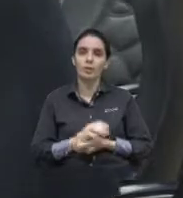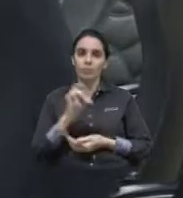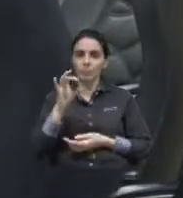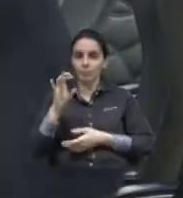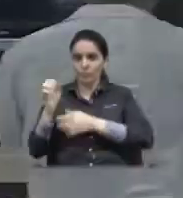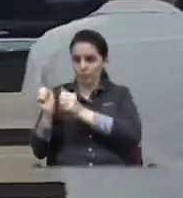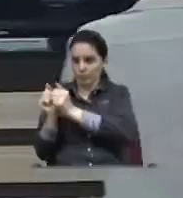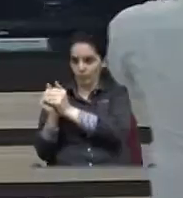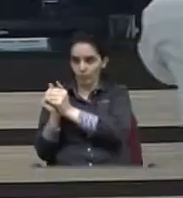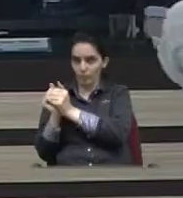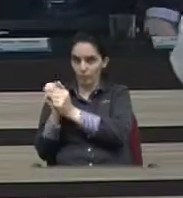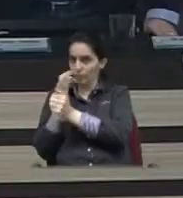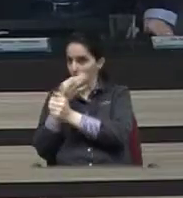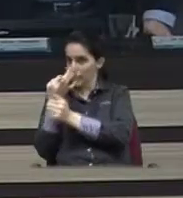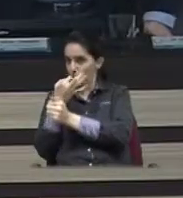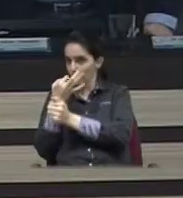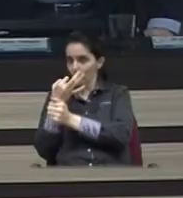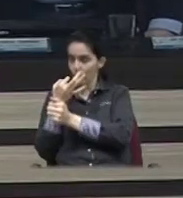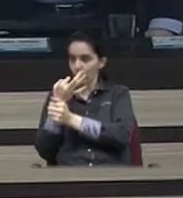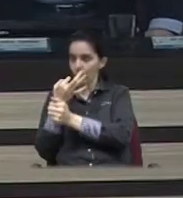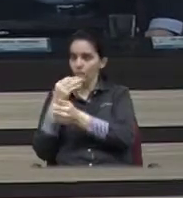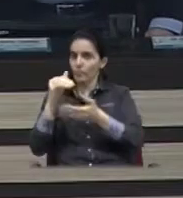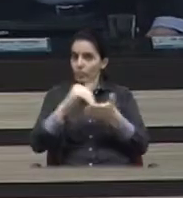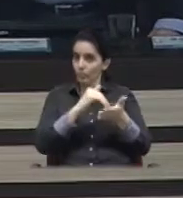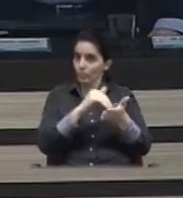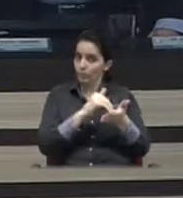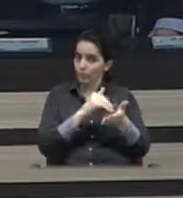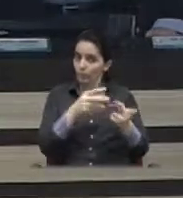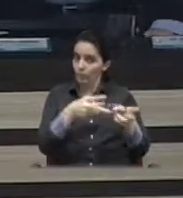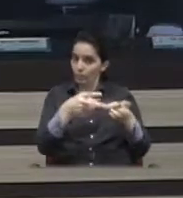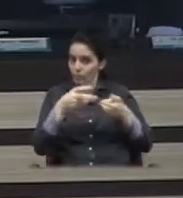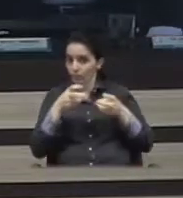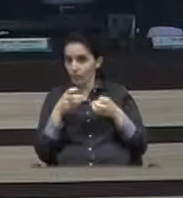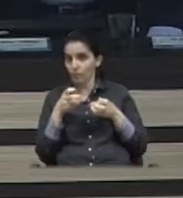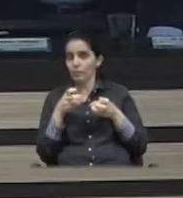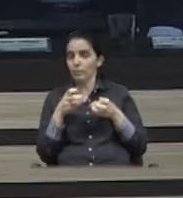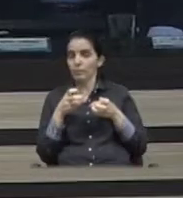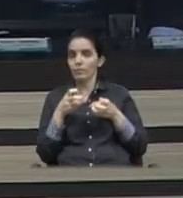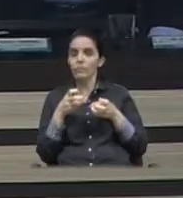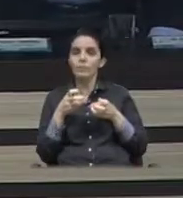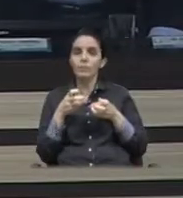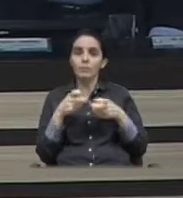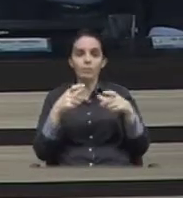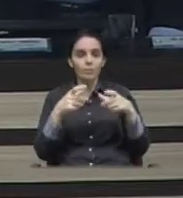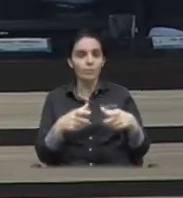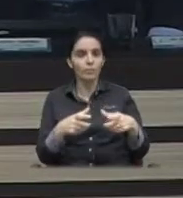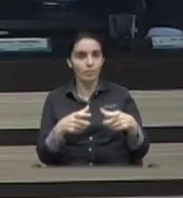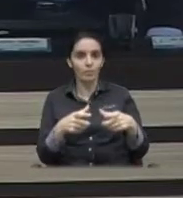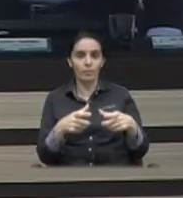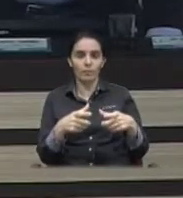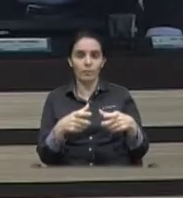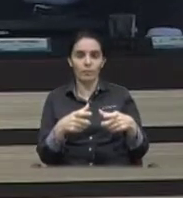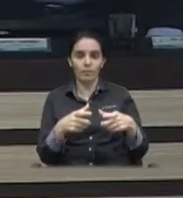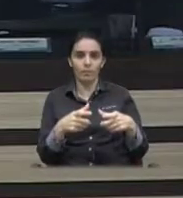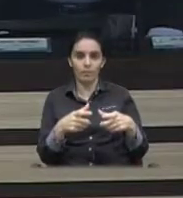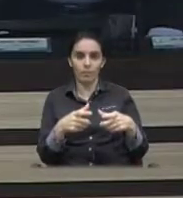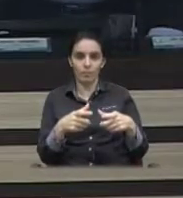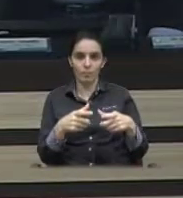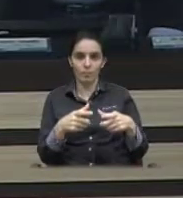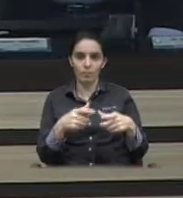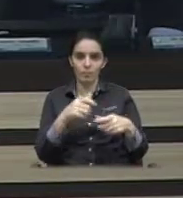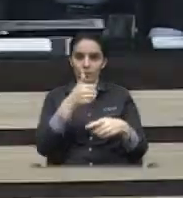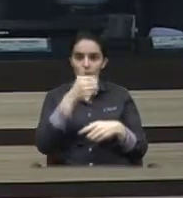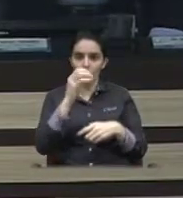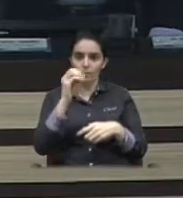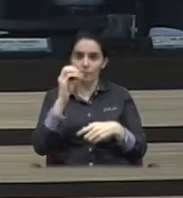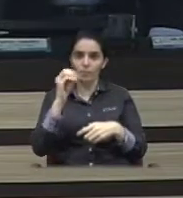que a secretaria veja com bons olhos ali a dispensação de medicamentos, até porque é um local que quase que 100%